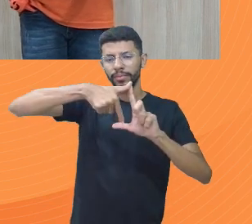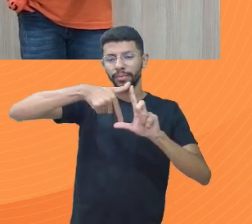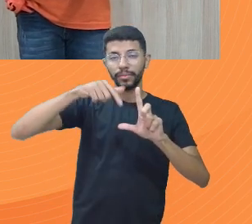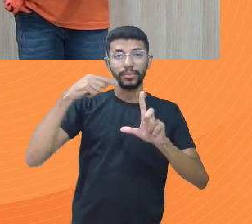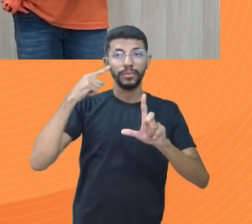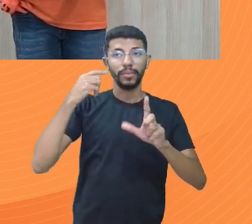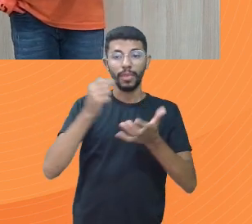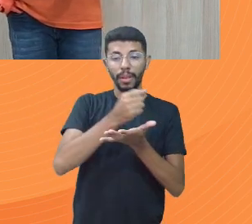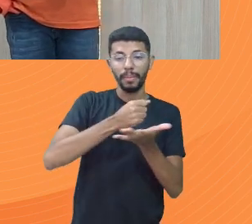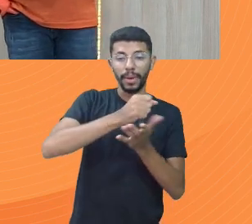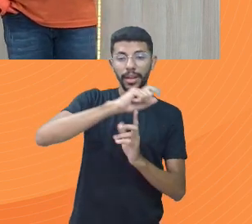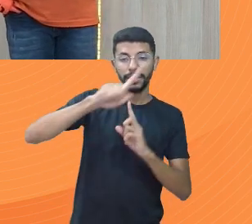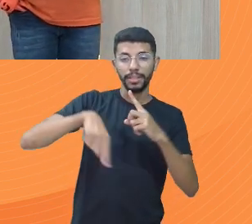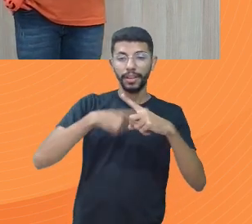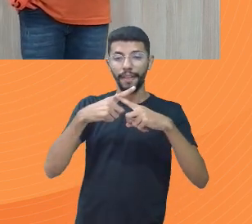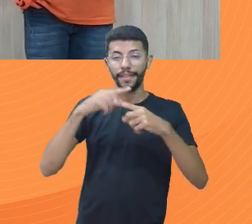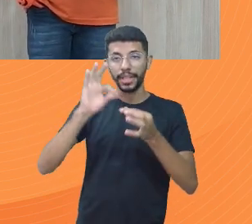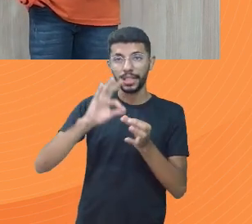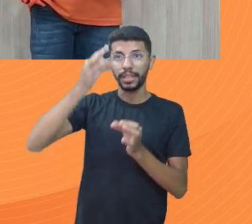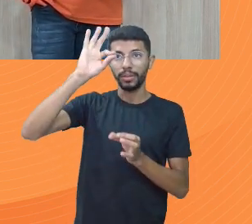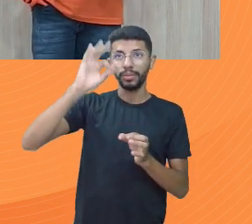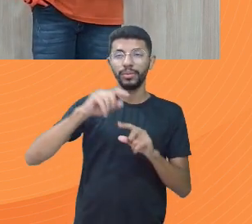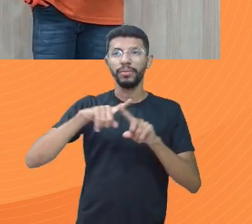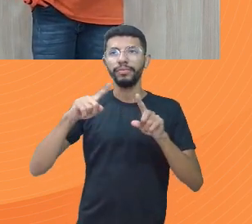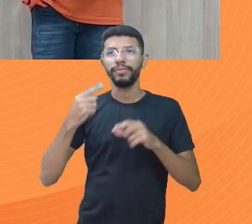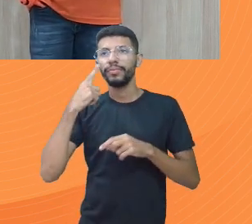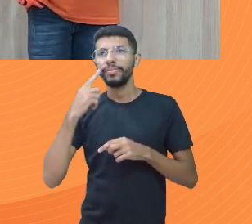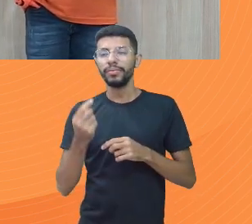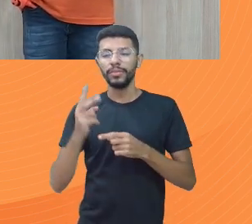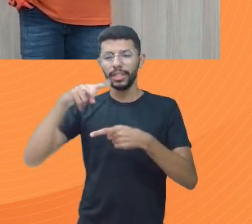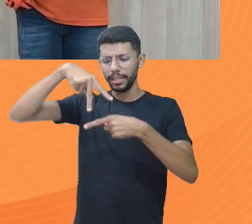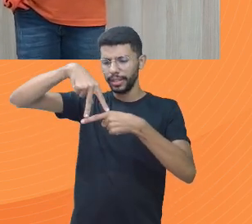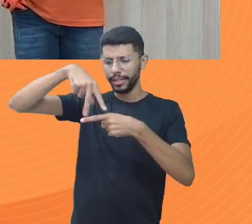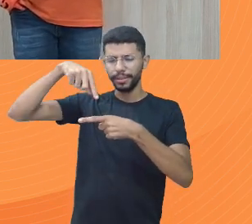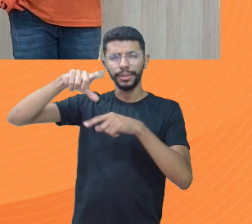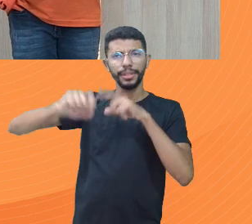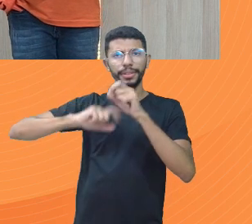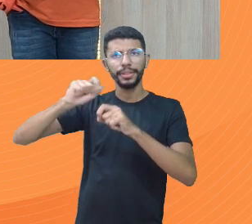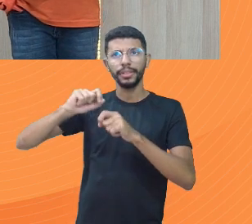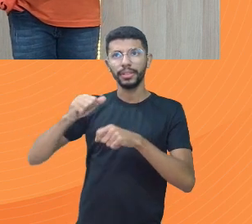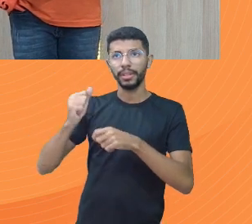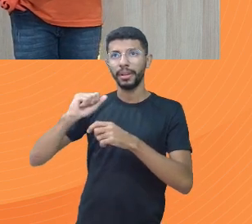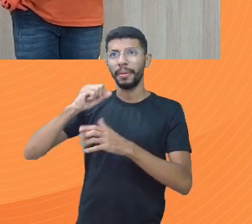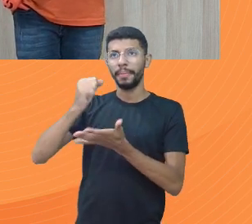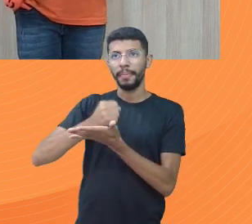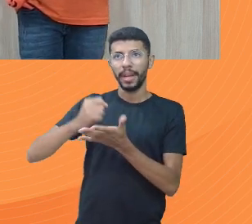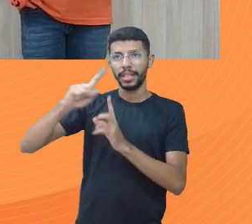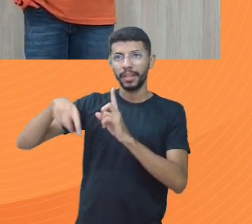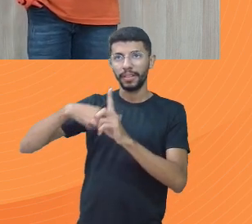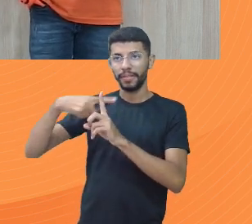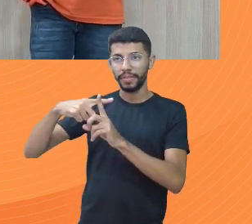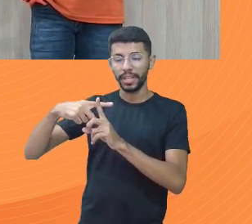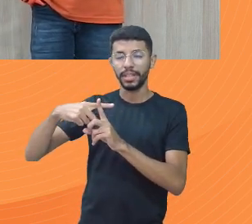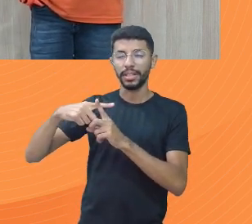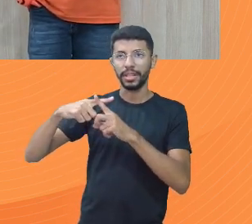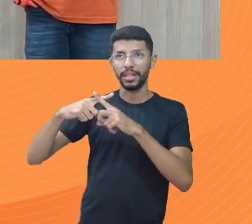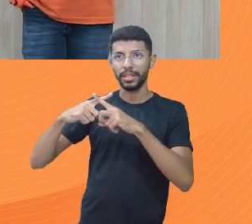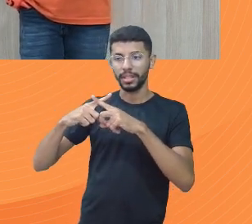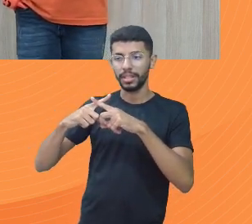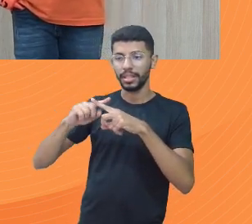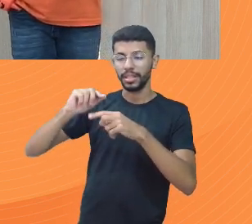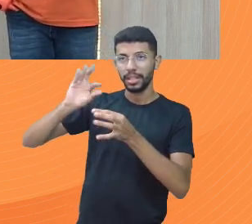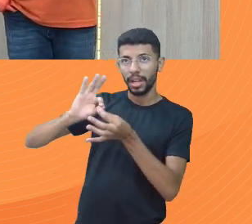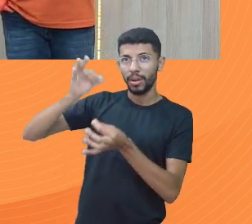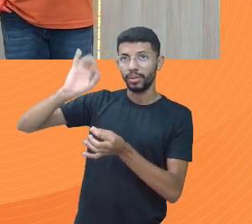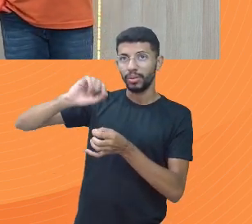vezes altura. Qual é a área do triângulo? Base vezes altura dividido por 2. Então, eu preciso pegar agora